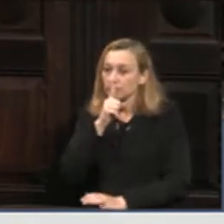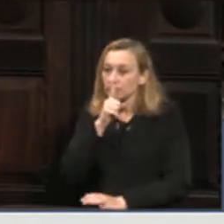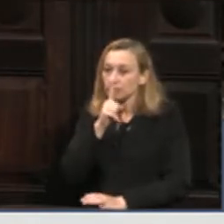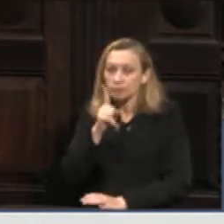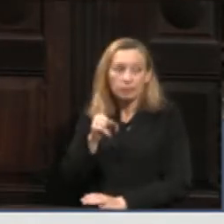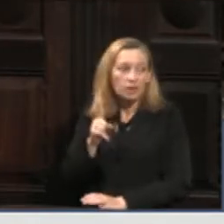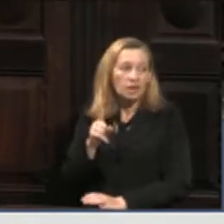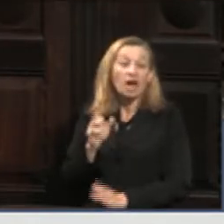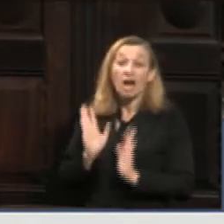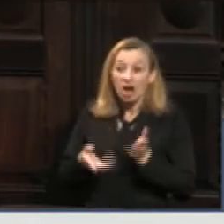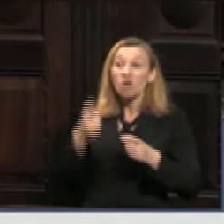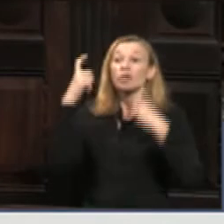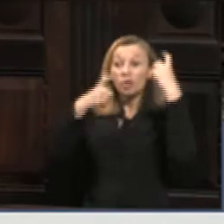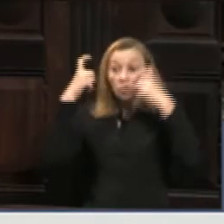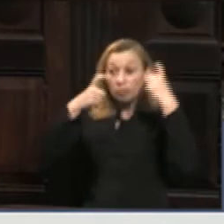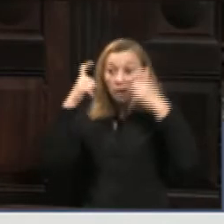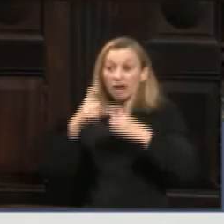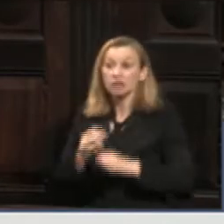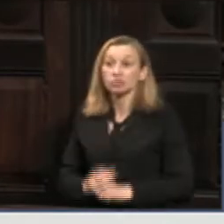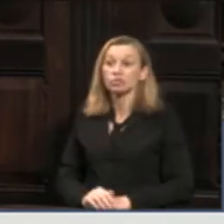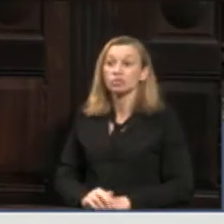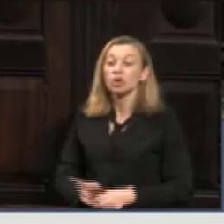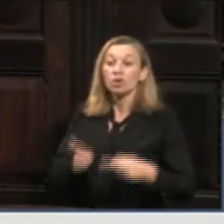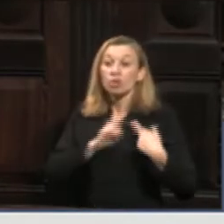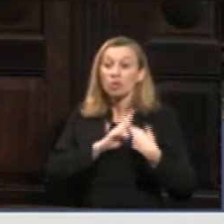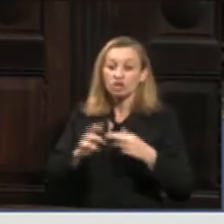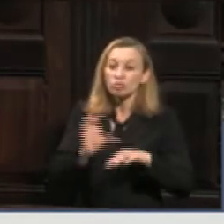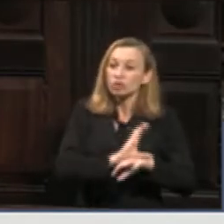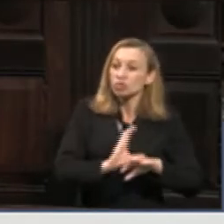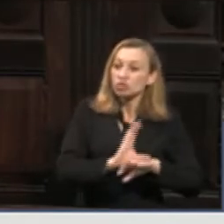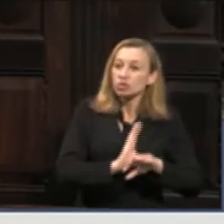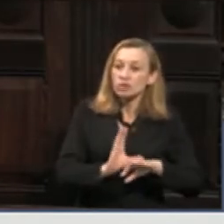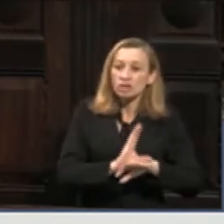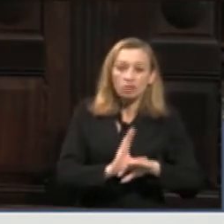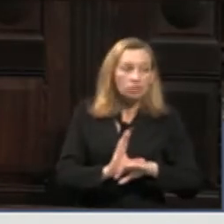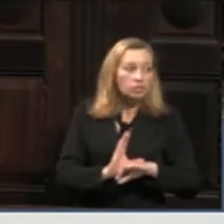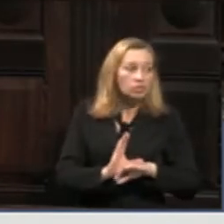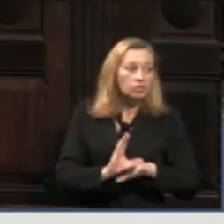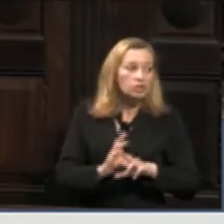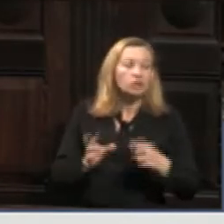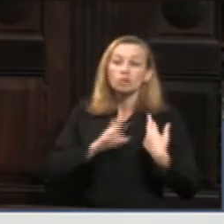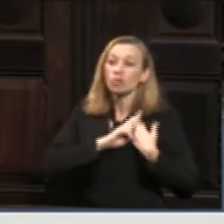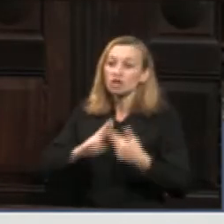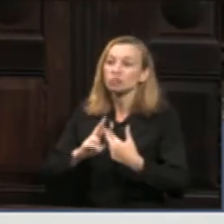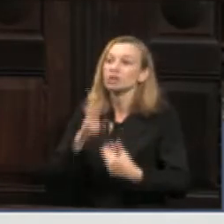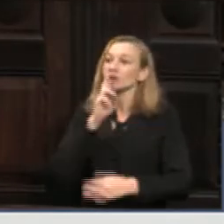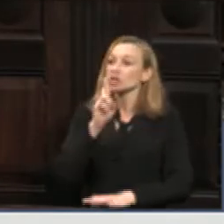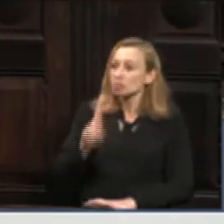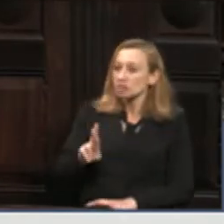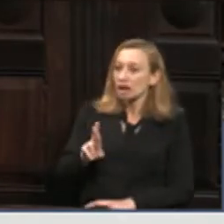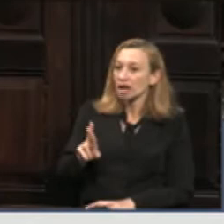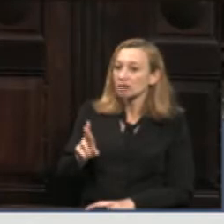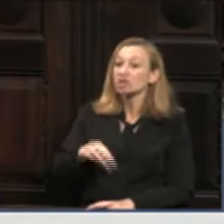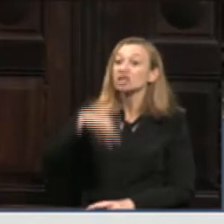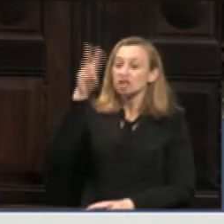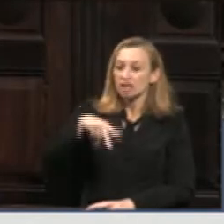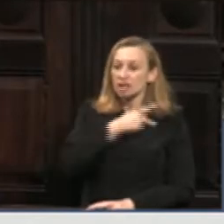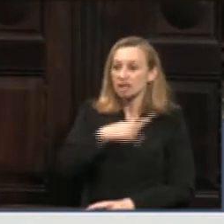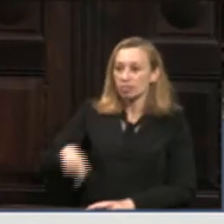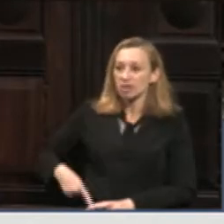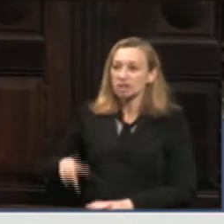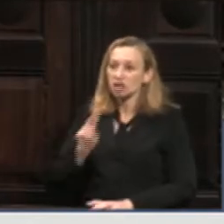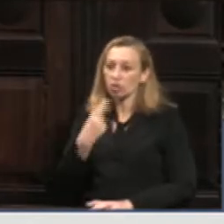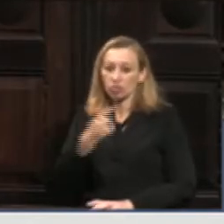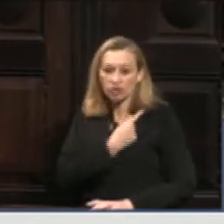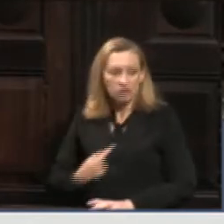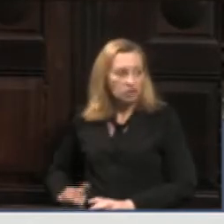manifestam preocupação com respeito à Constituição, com respeito aos resultados do próximo pleito,